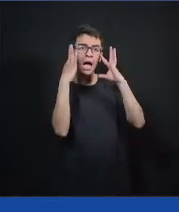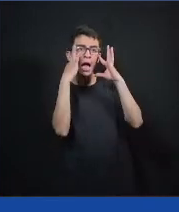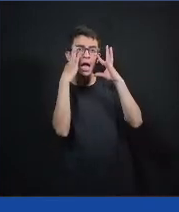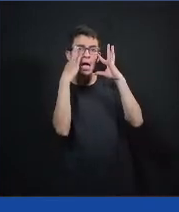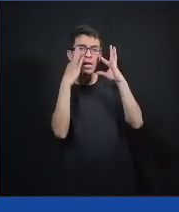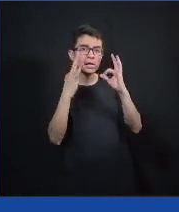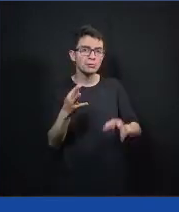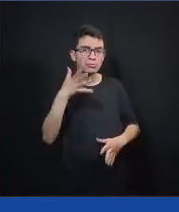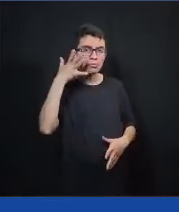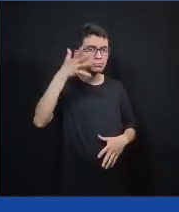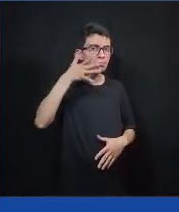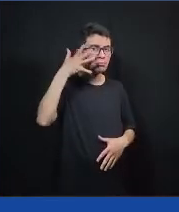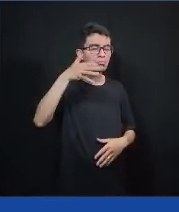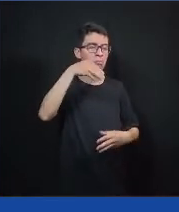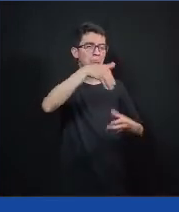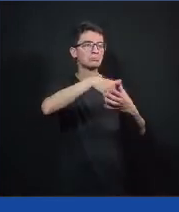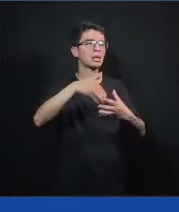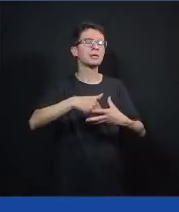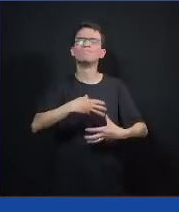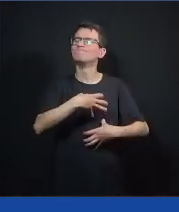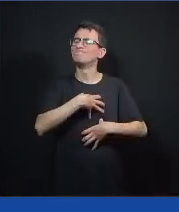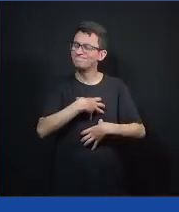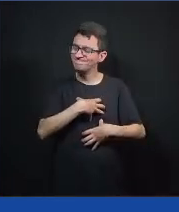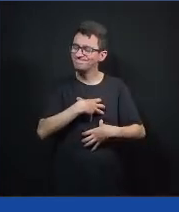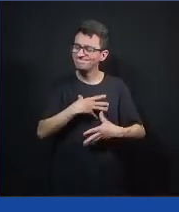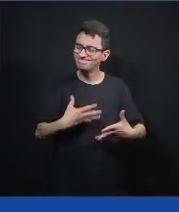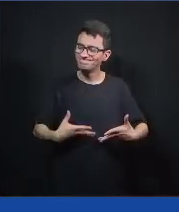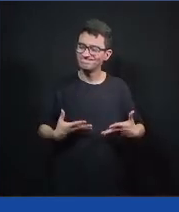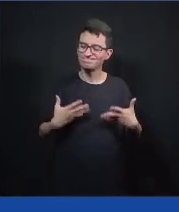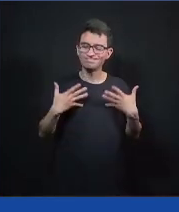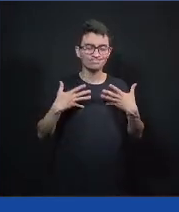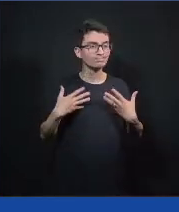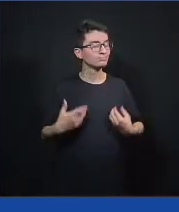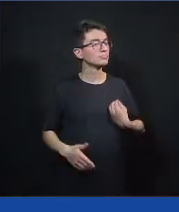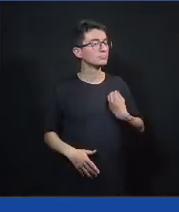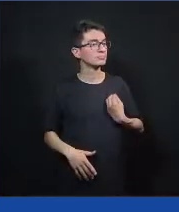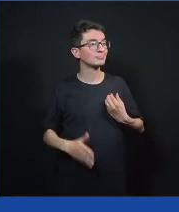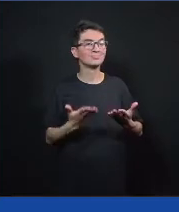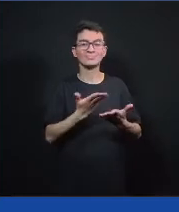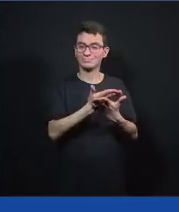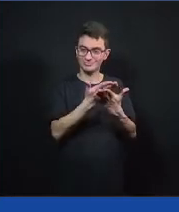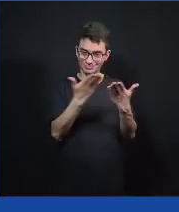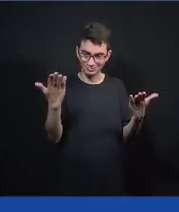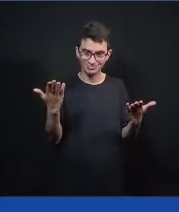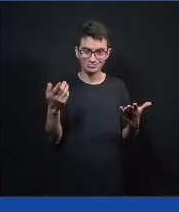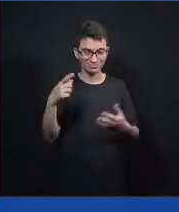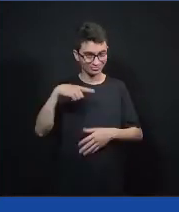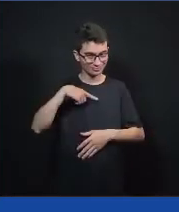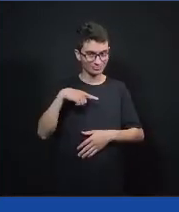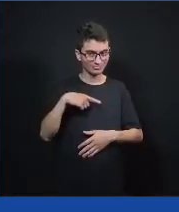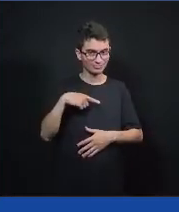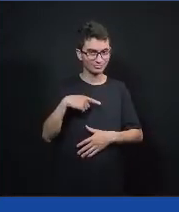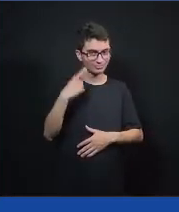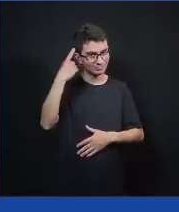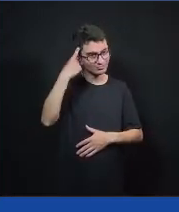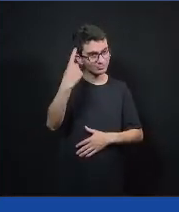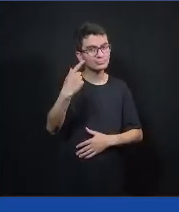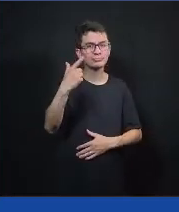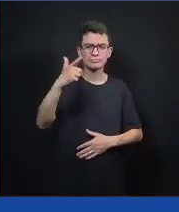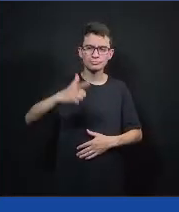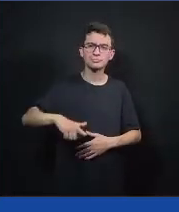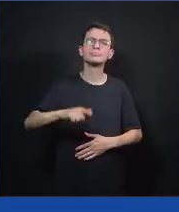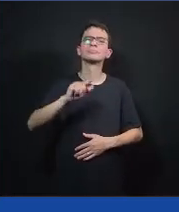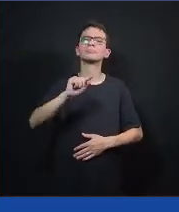cidadanias. E eu fico muito honrada de ter tido a presença de vocês, a atuação de vocês. E, mais uma